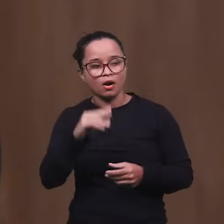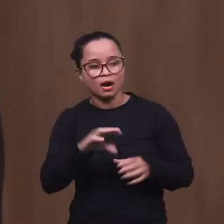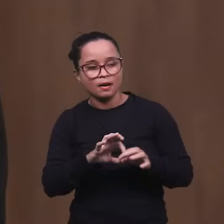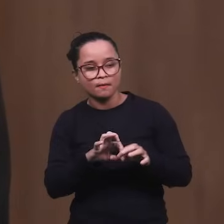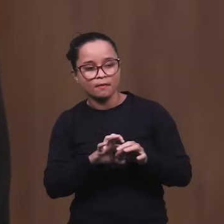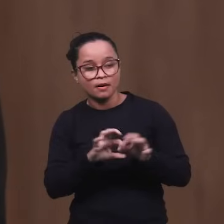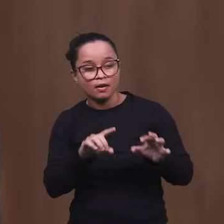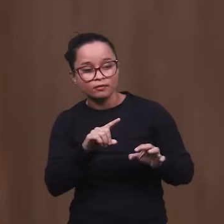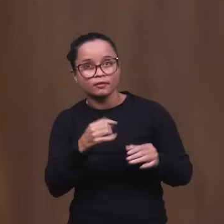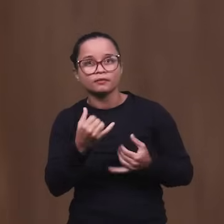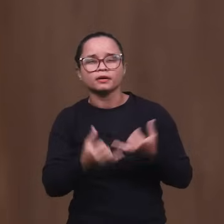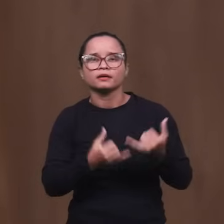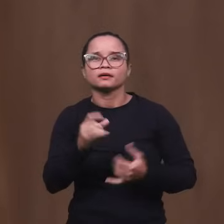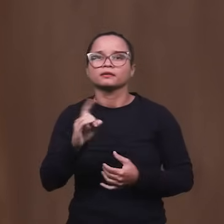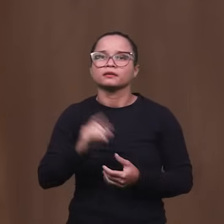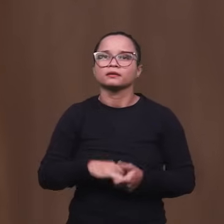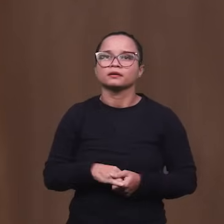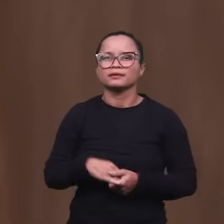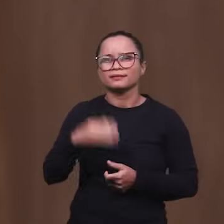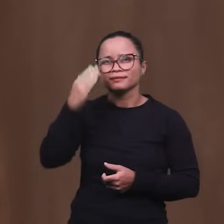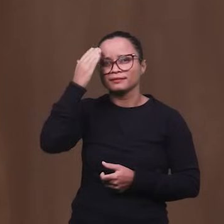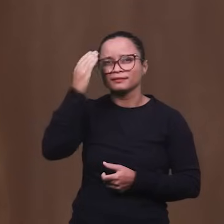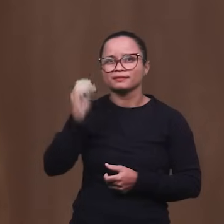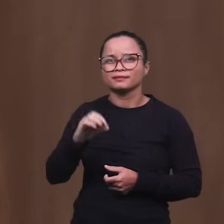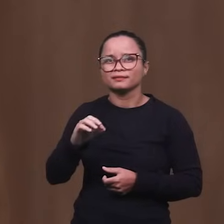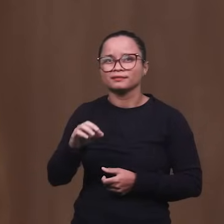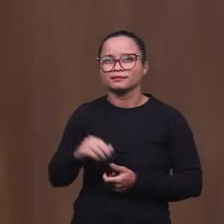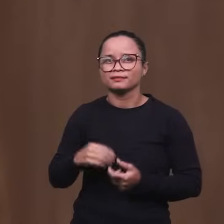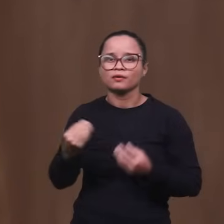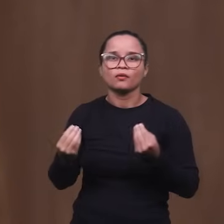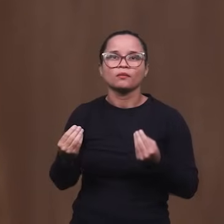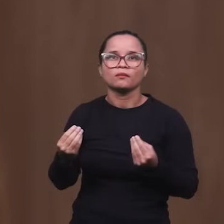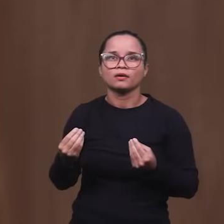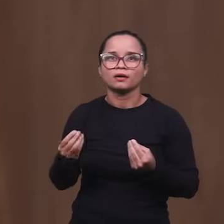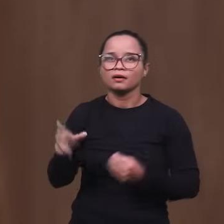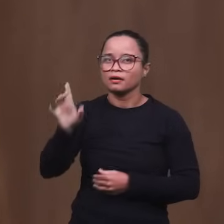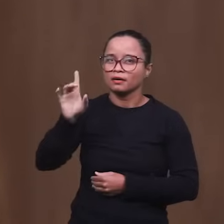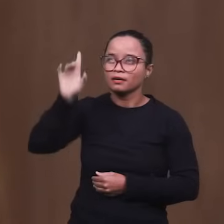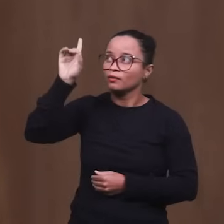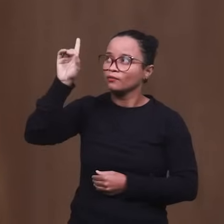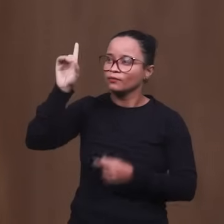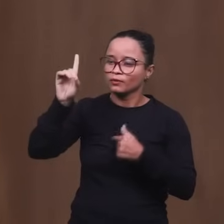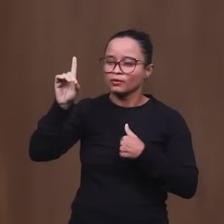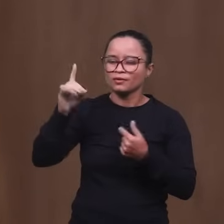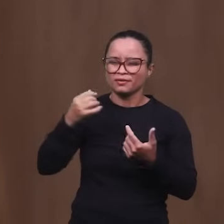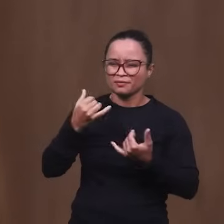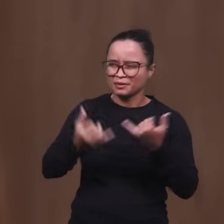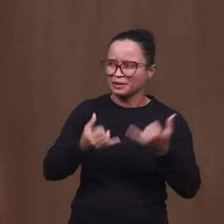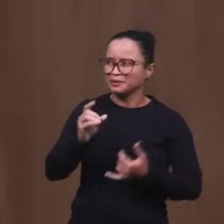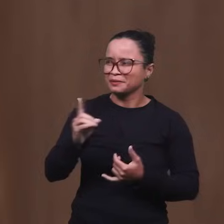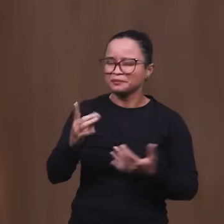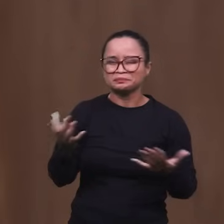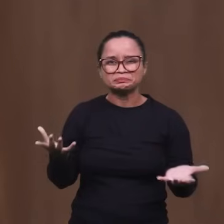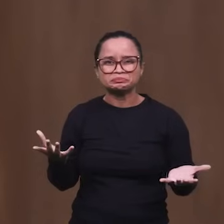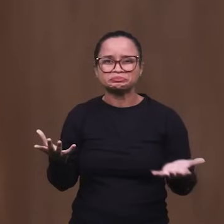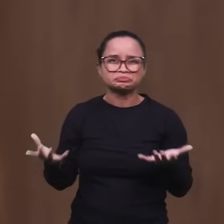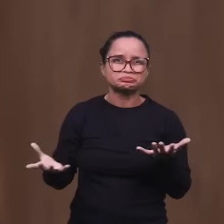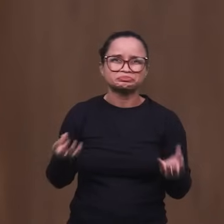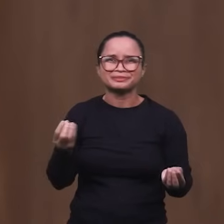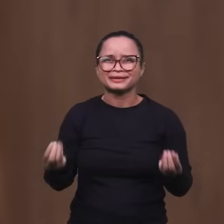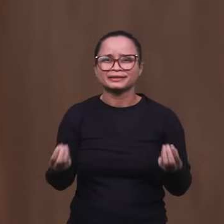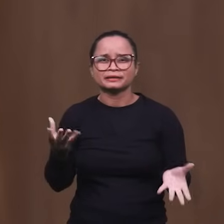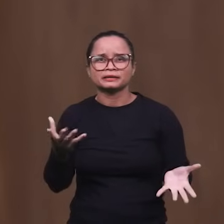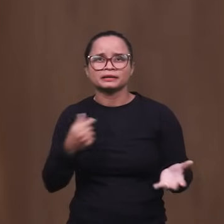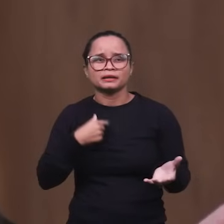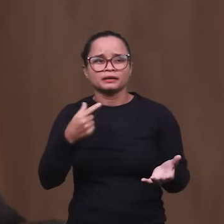ir brincar. Quer dizer, aí a criança que não tem maturidade, mas um Deus que não quer que eu brinque? Não, eu quero ir